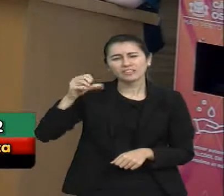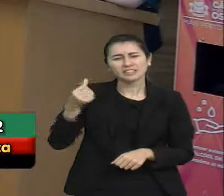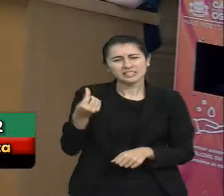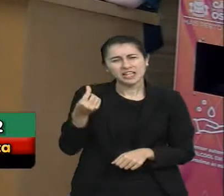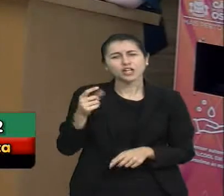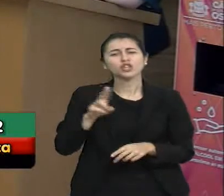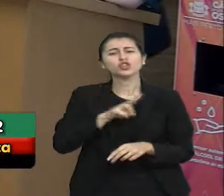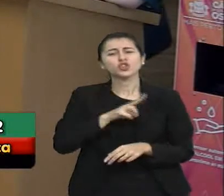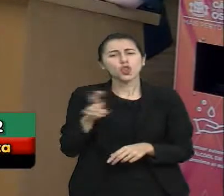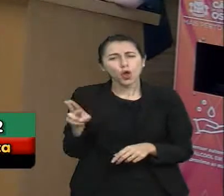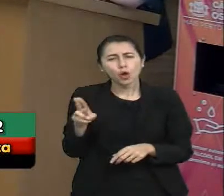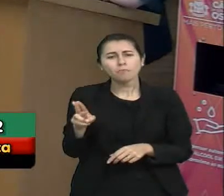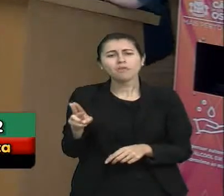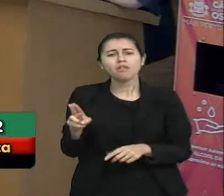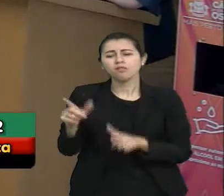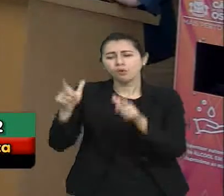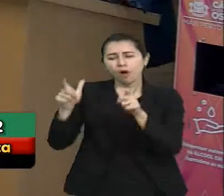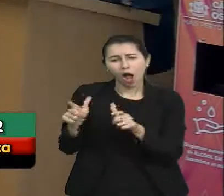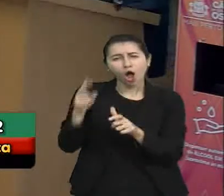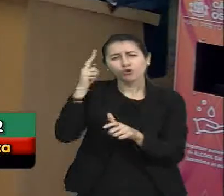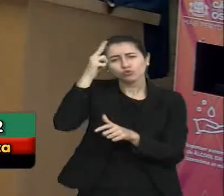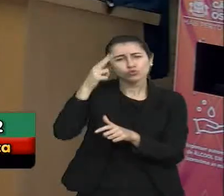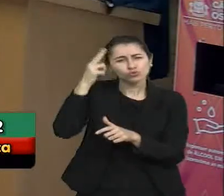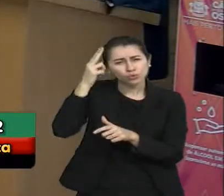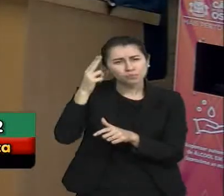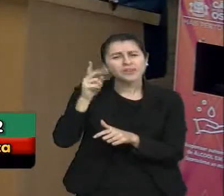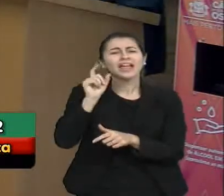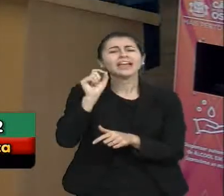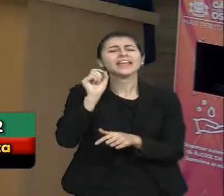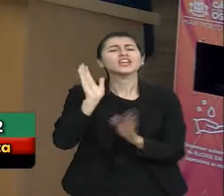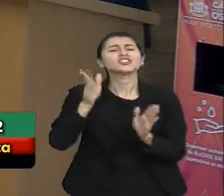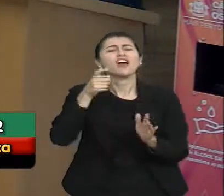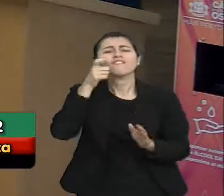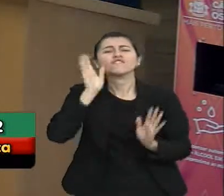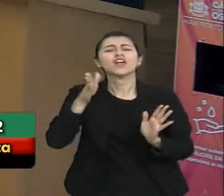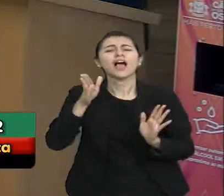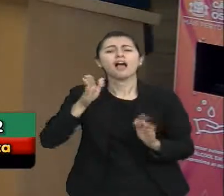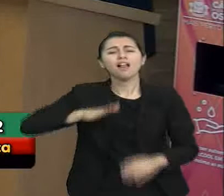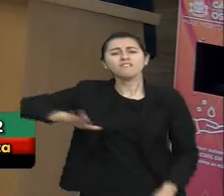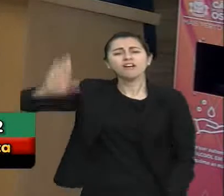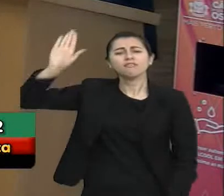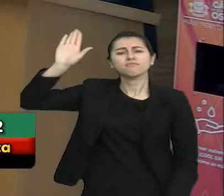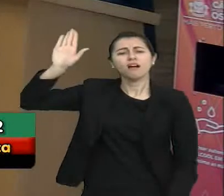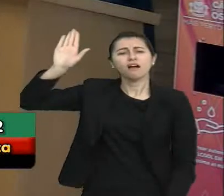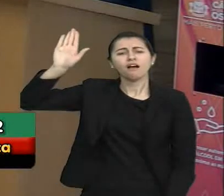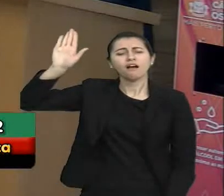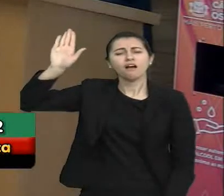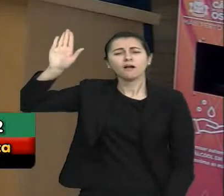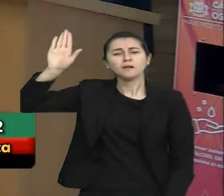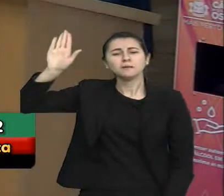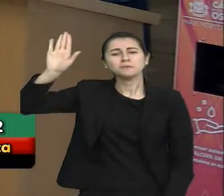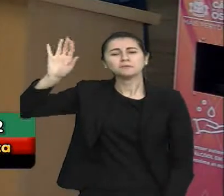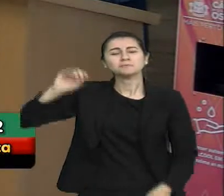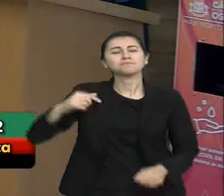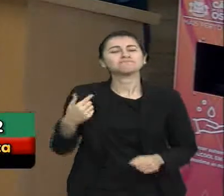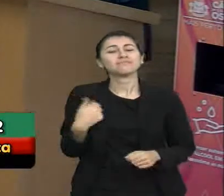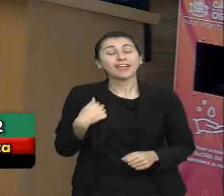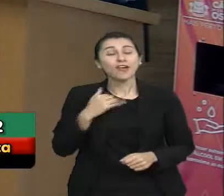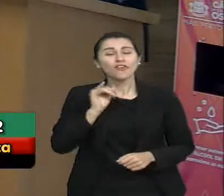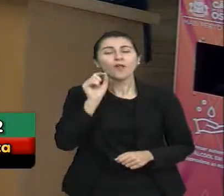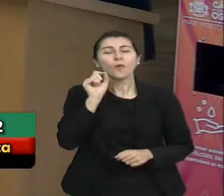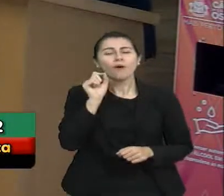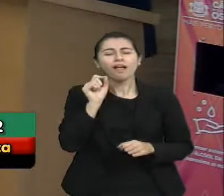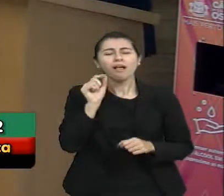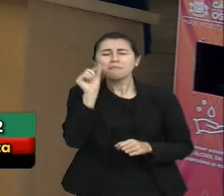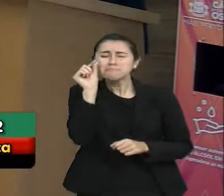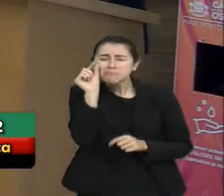esse filme aqui? Se alguém viu, levanta a mão, né, para eu saber. Então, eu só vou fazer uma pequena frase que esse filme